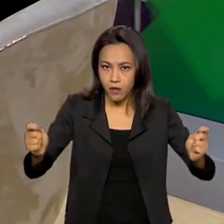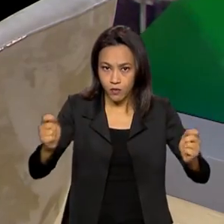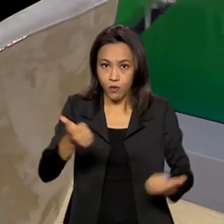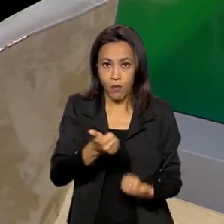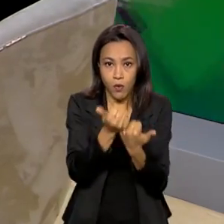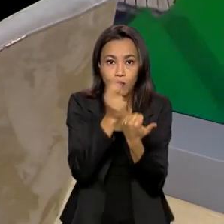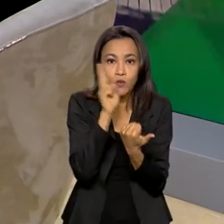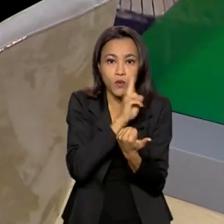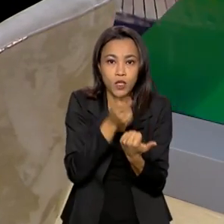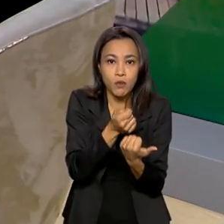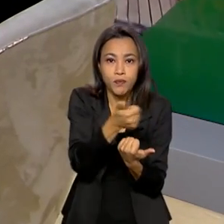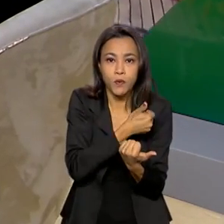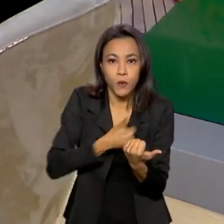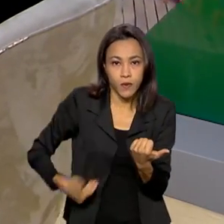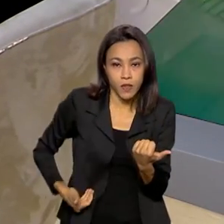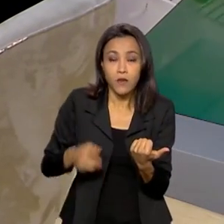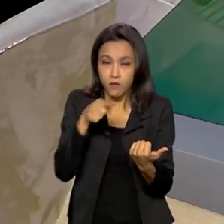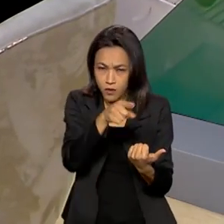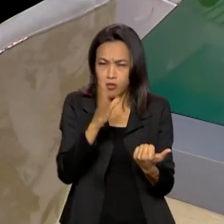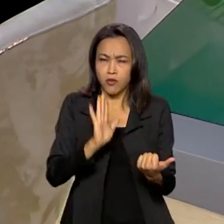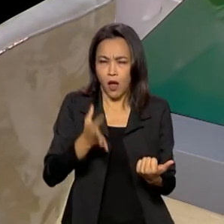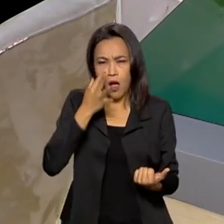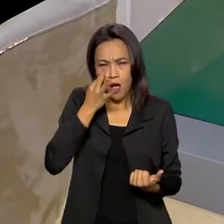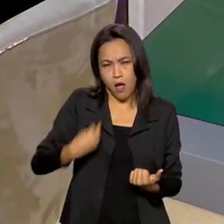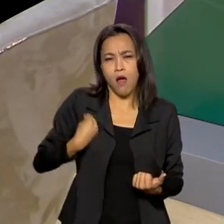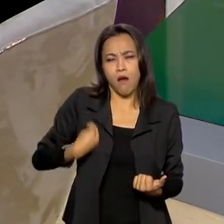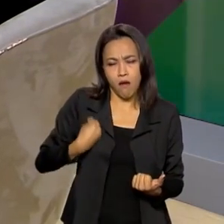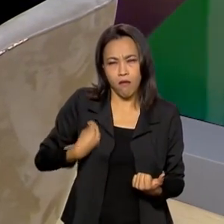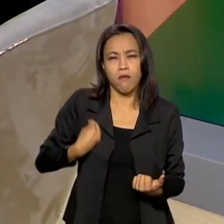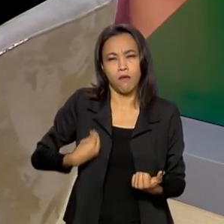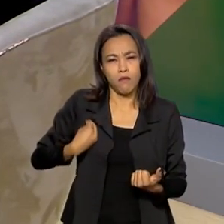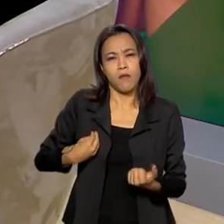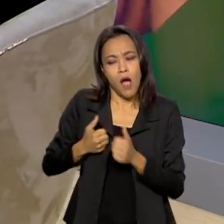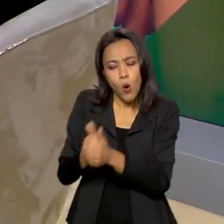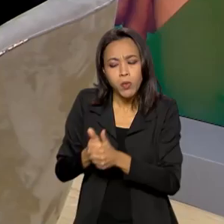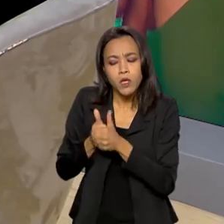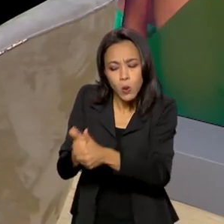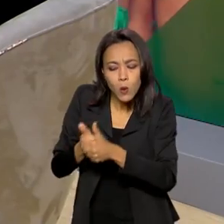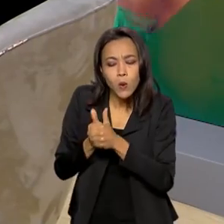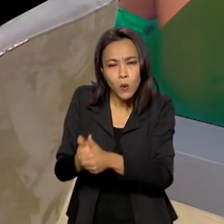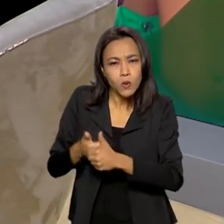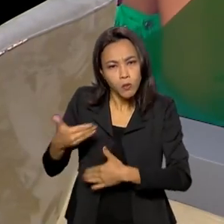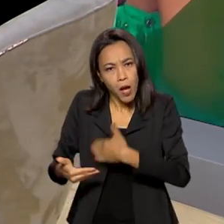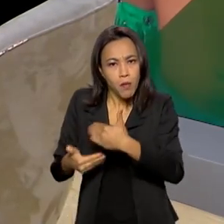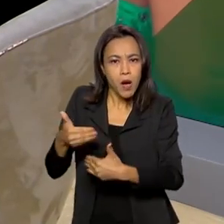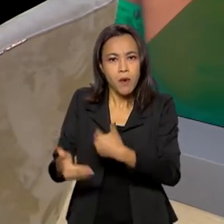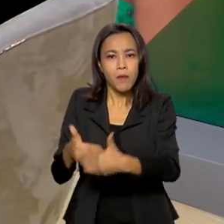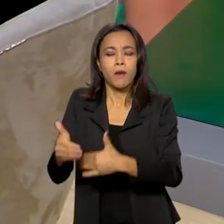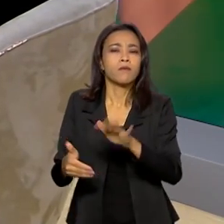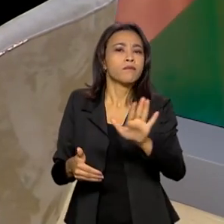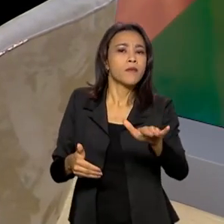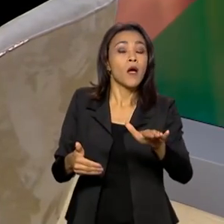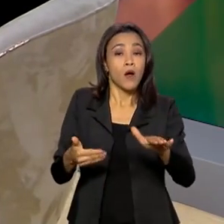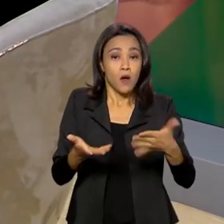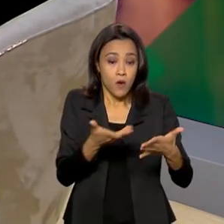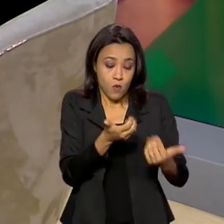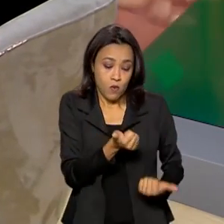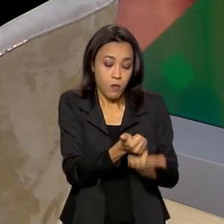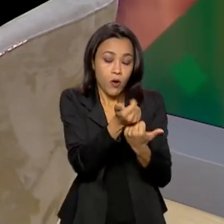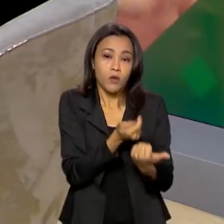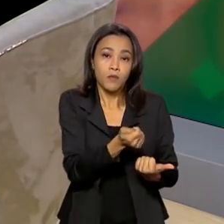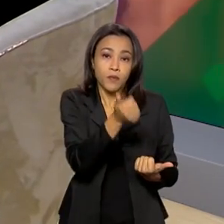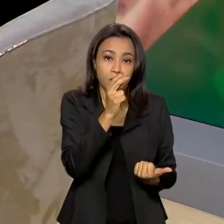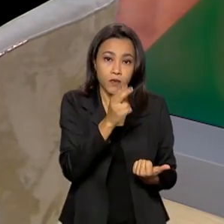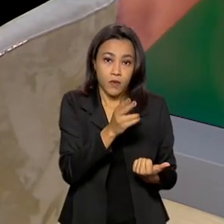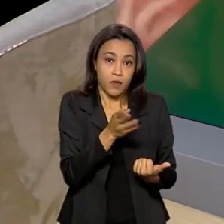senhor já estava ali no ministério da Cidadania deve ter acompanhado isso de perto de uma certa forma o o auxílio emergencial o sucesso